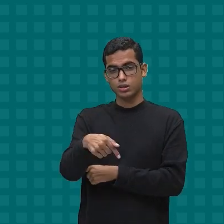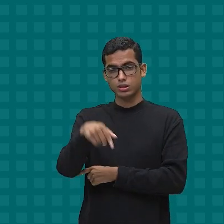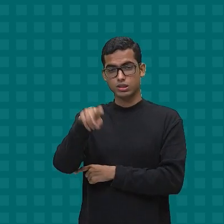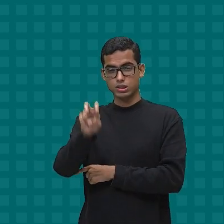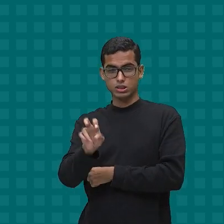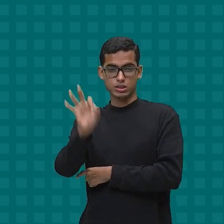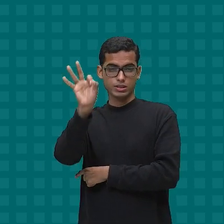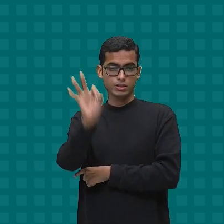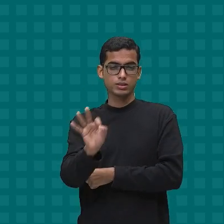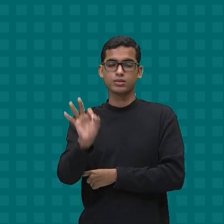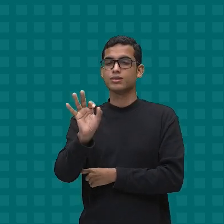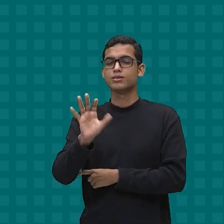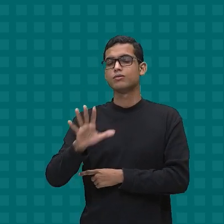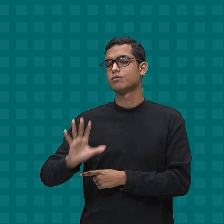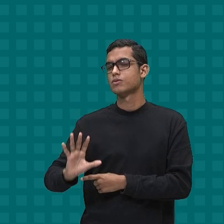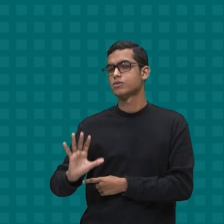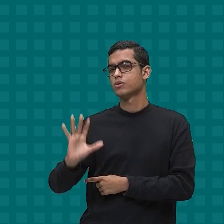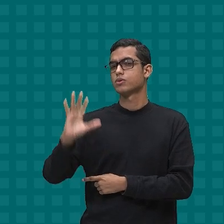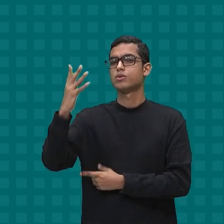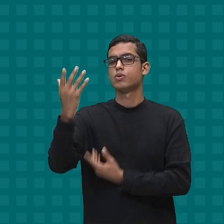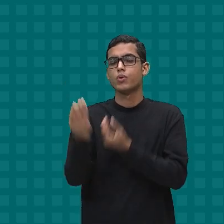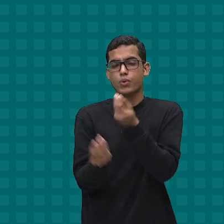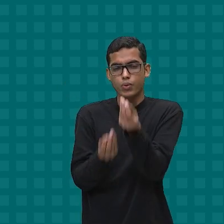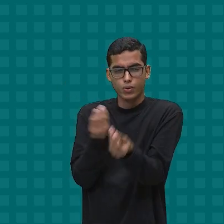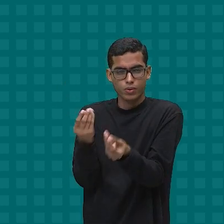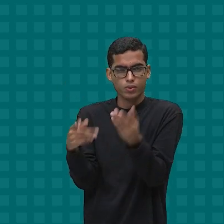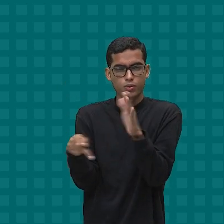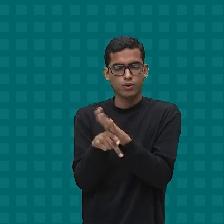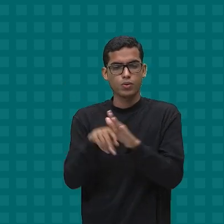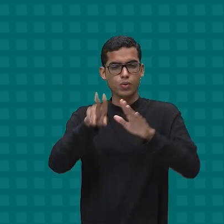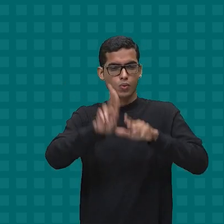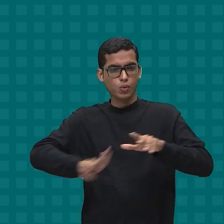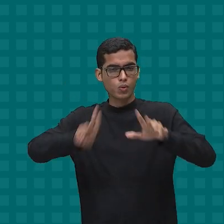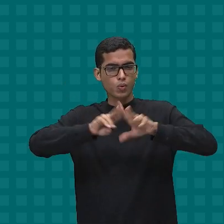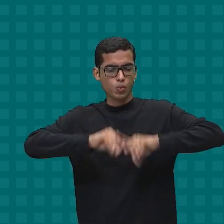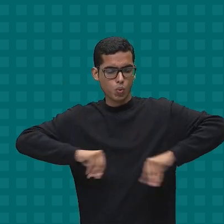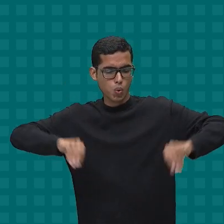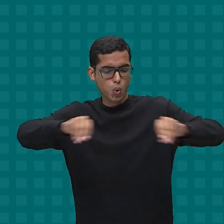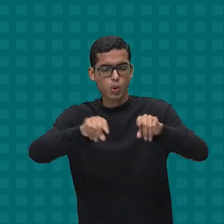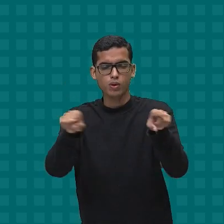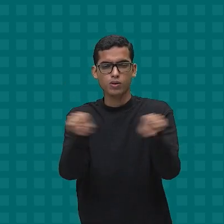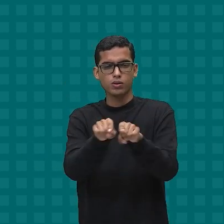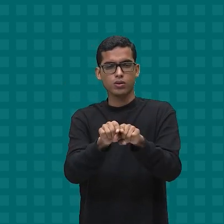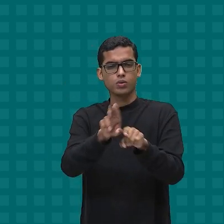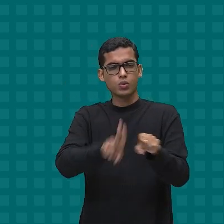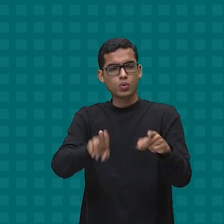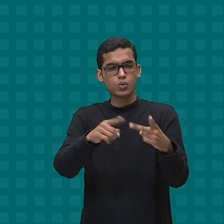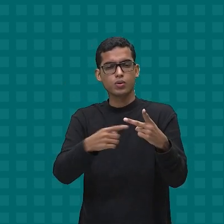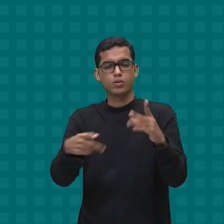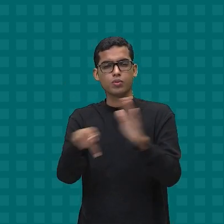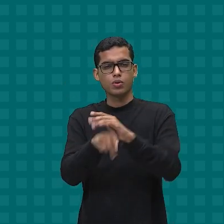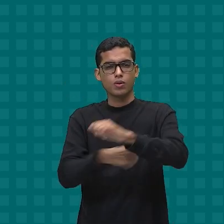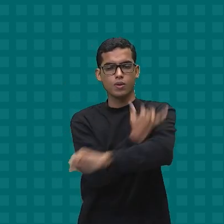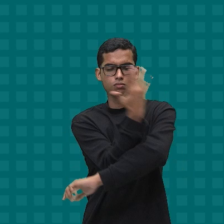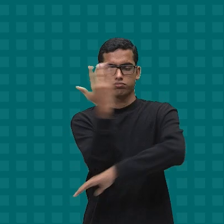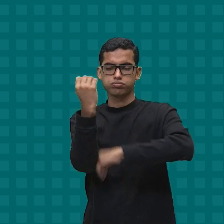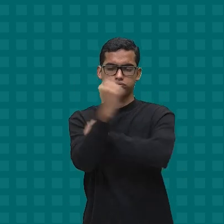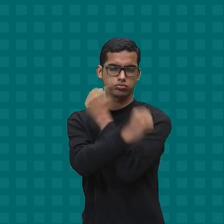75% ocorre nas mudanças no uso da terra e florestas, ou seja, é